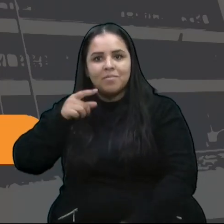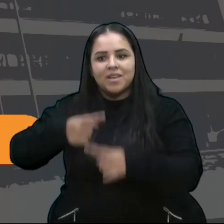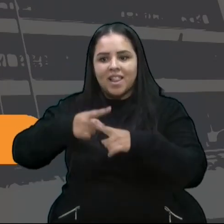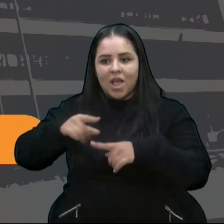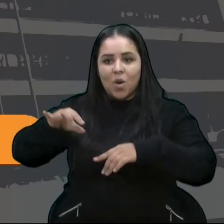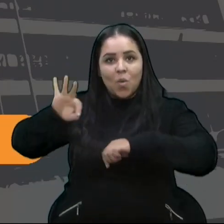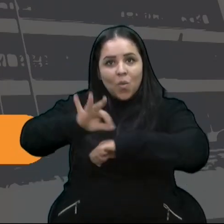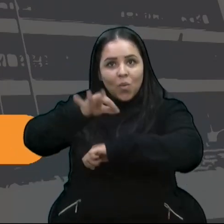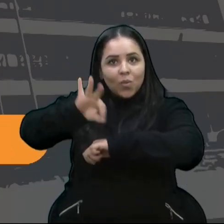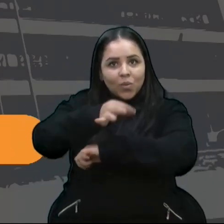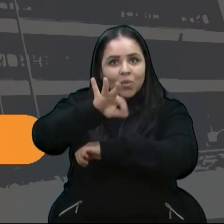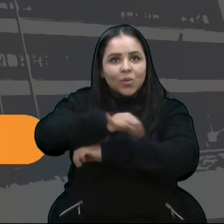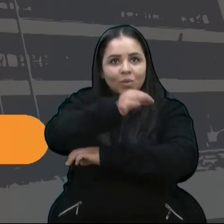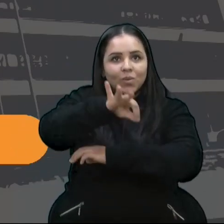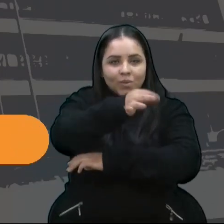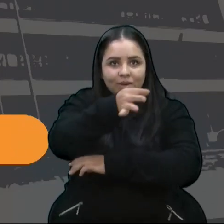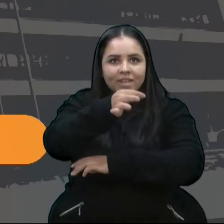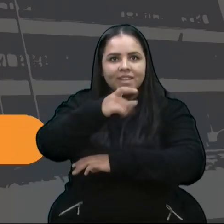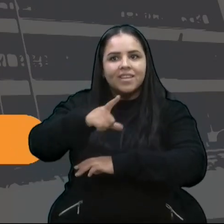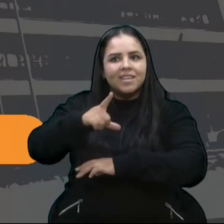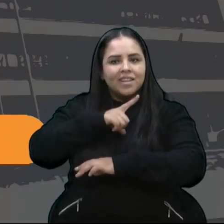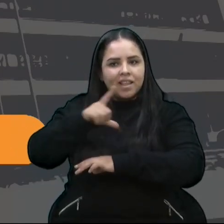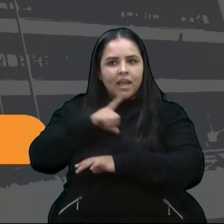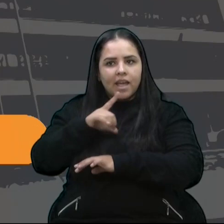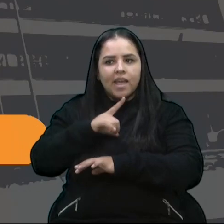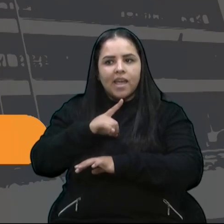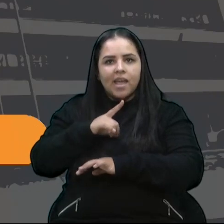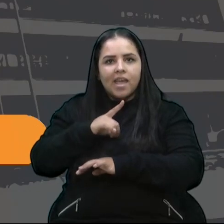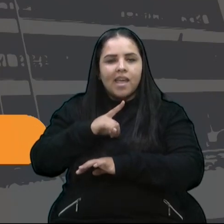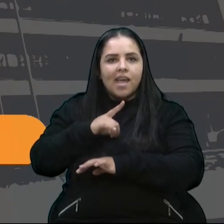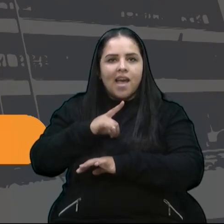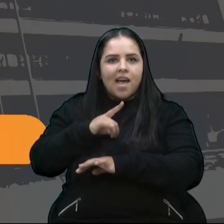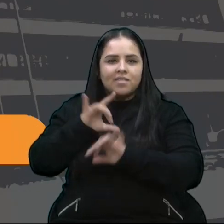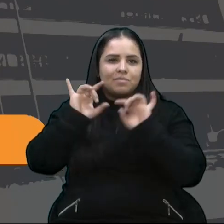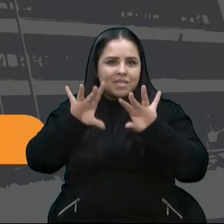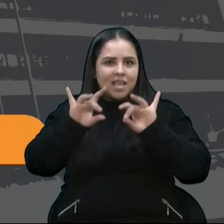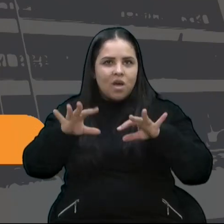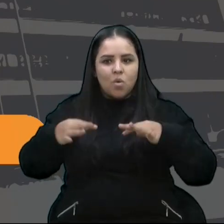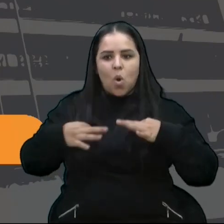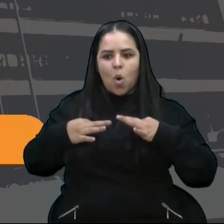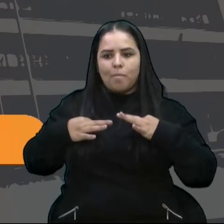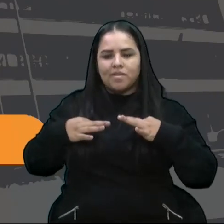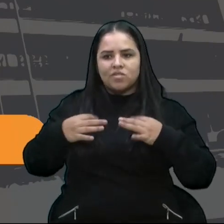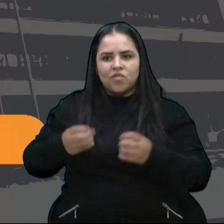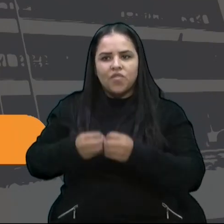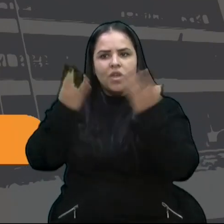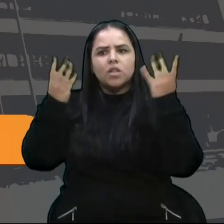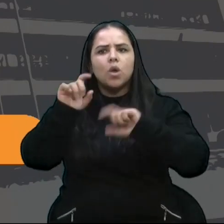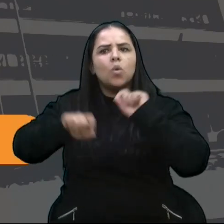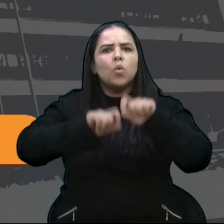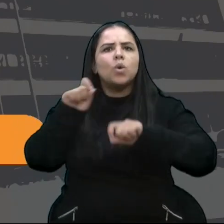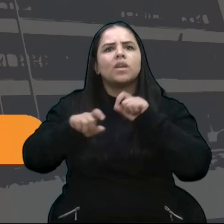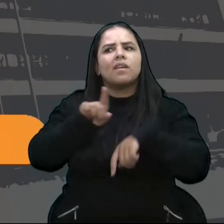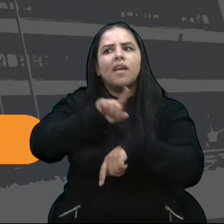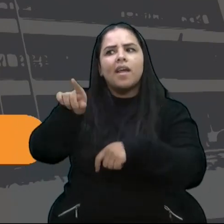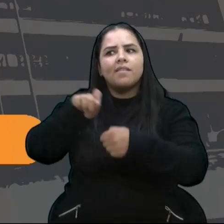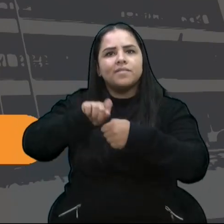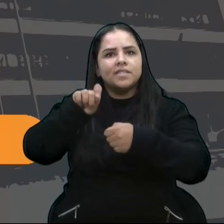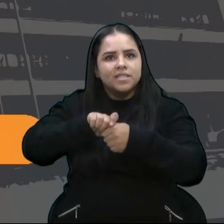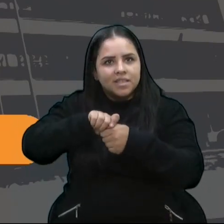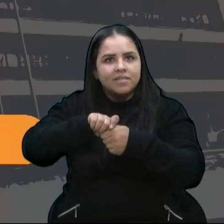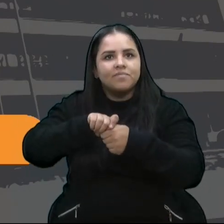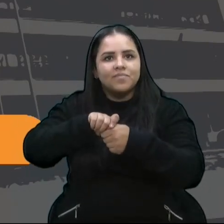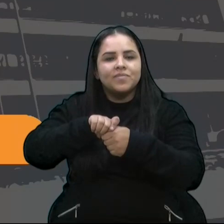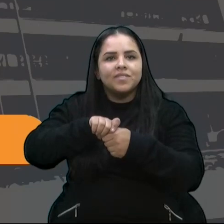e ela é especializada em roupas para festas. Então, não tem festa. O que ela poderia fazer? E